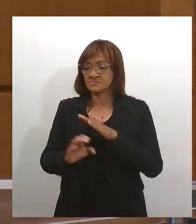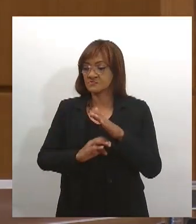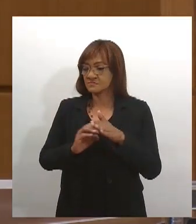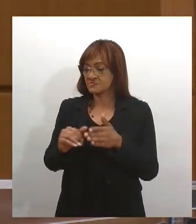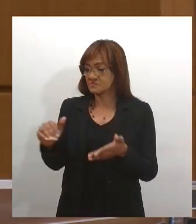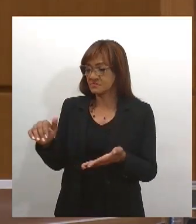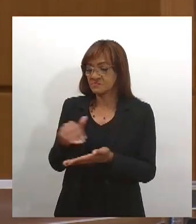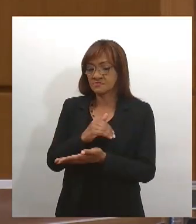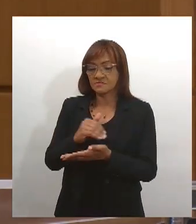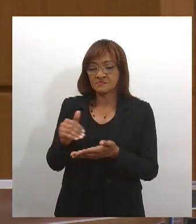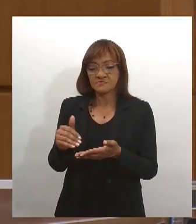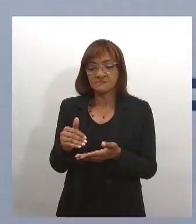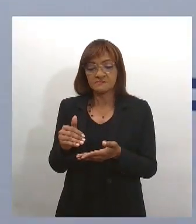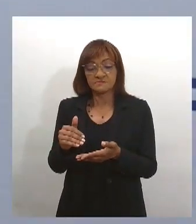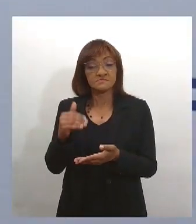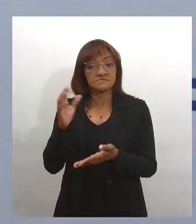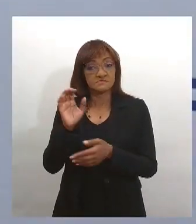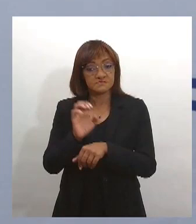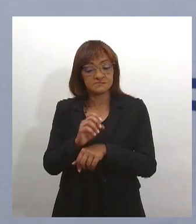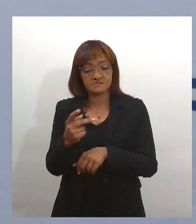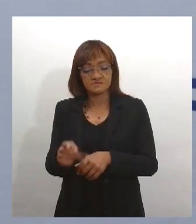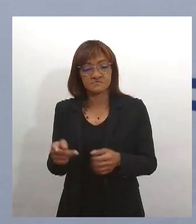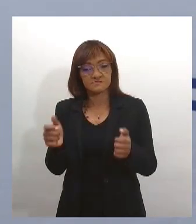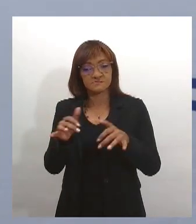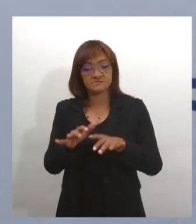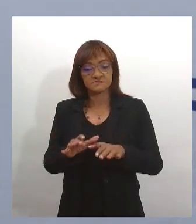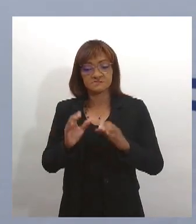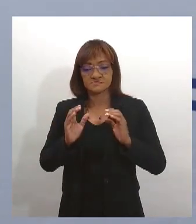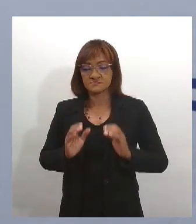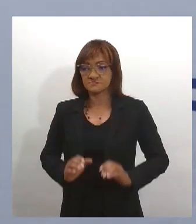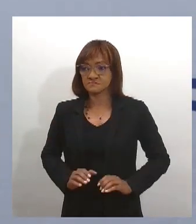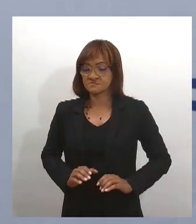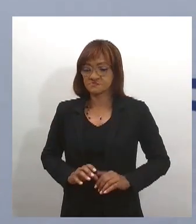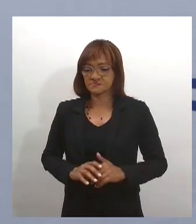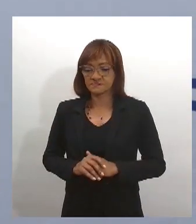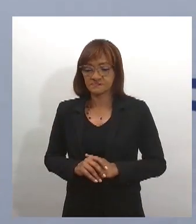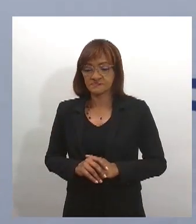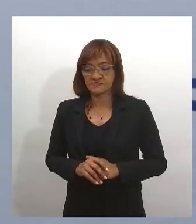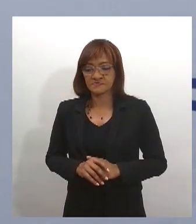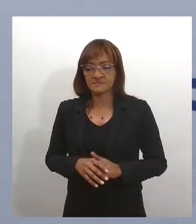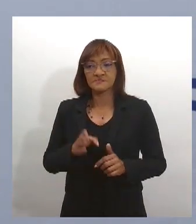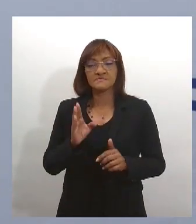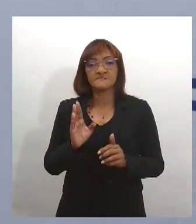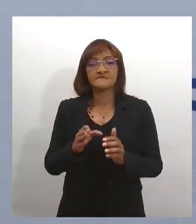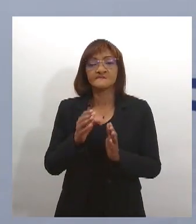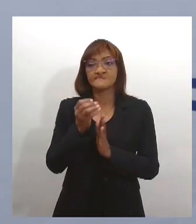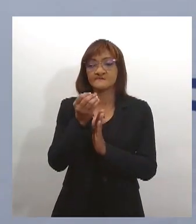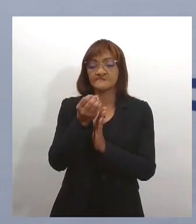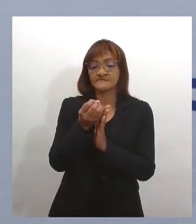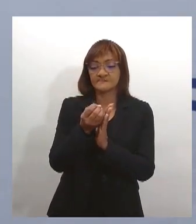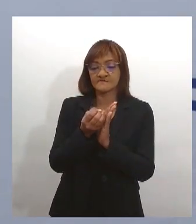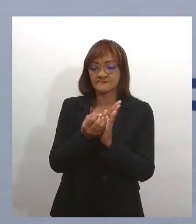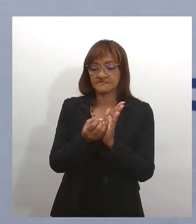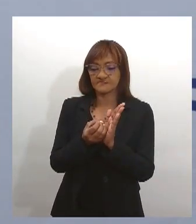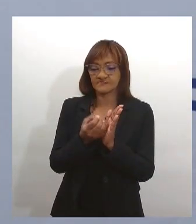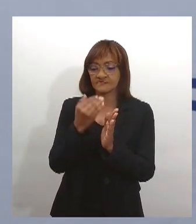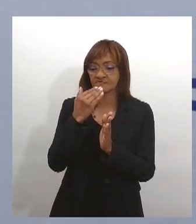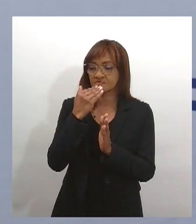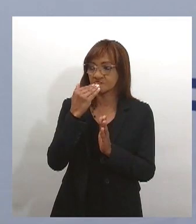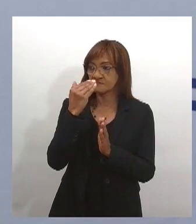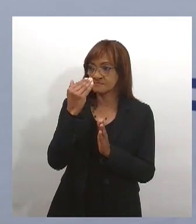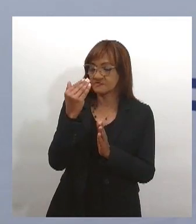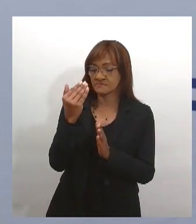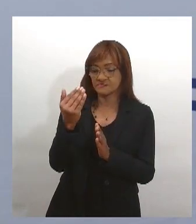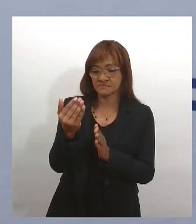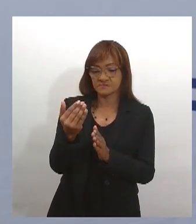Inclusão Social e Cidadania. A gente fez um ofício solicitando mais informações, né, à secretária,